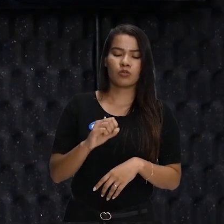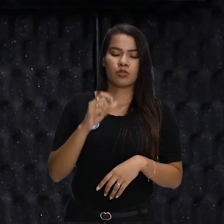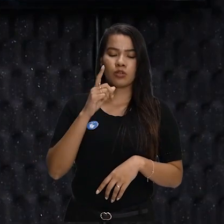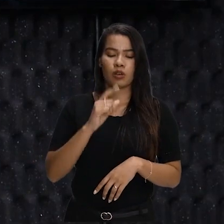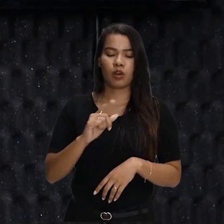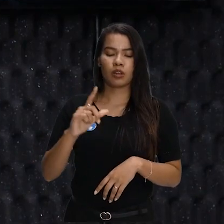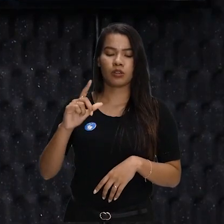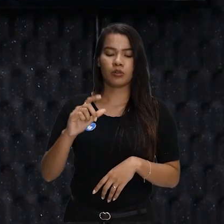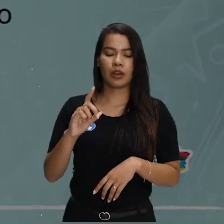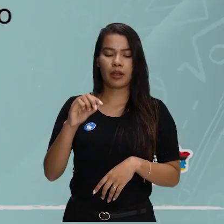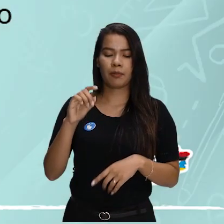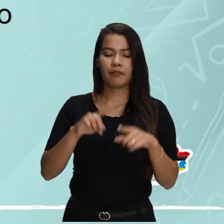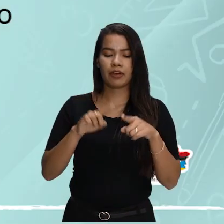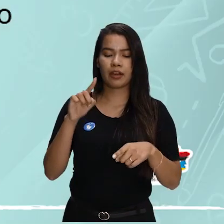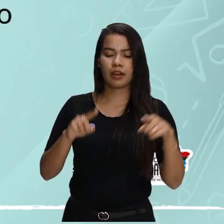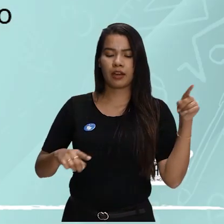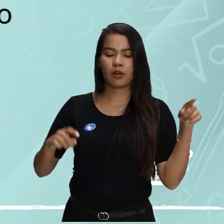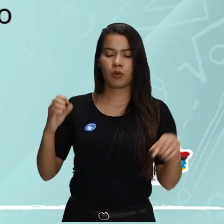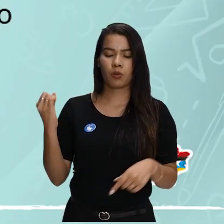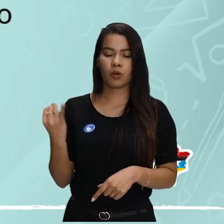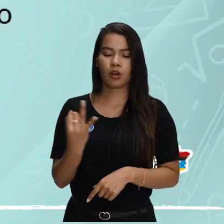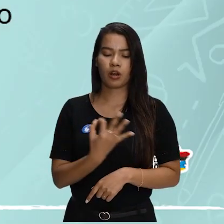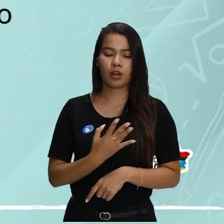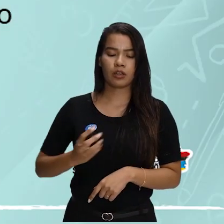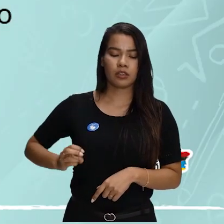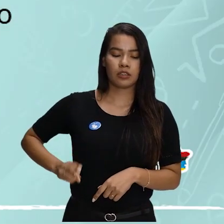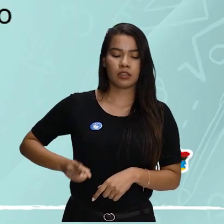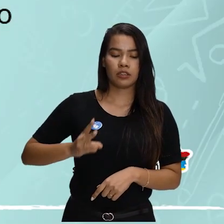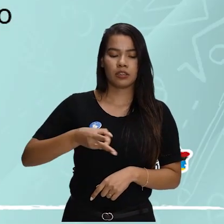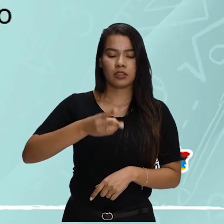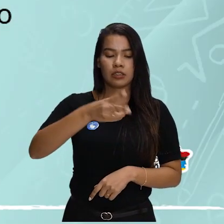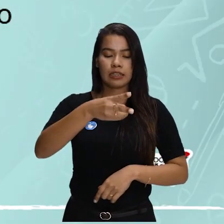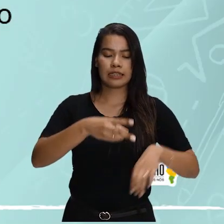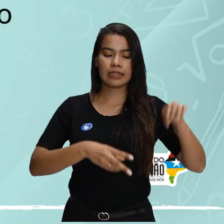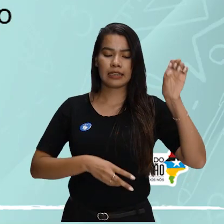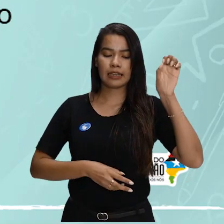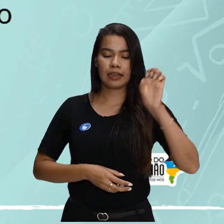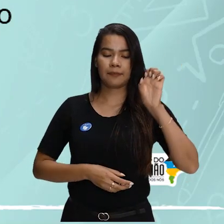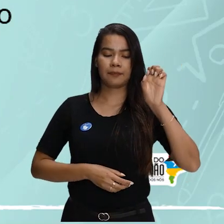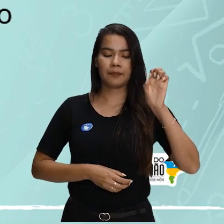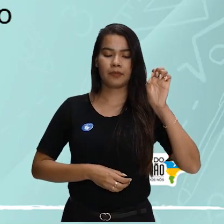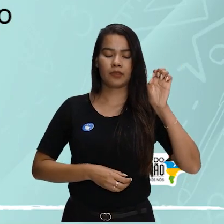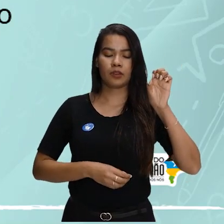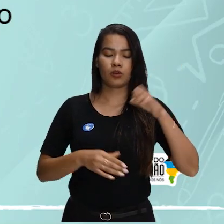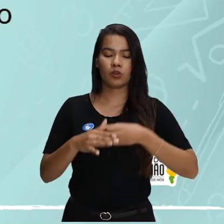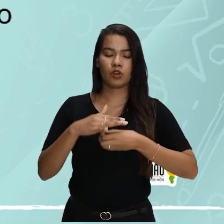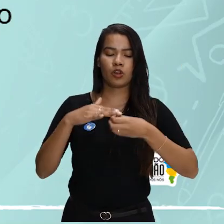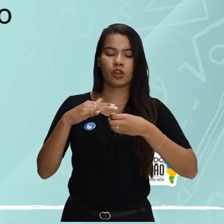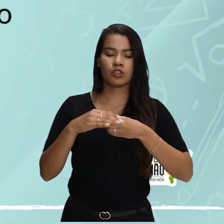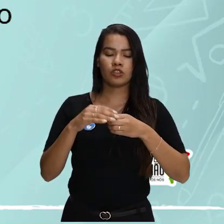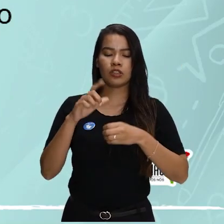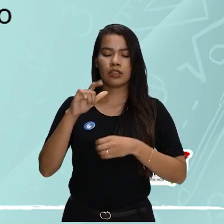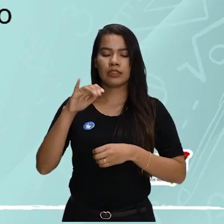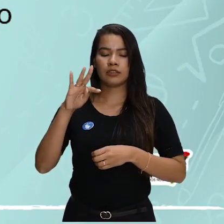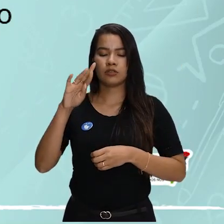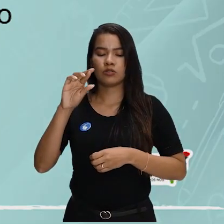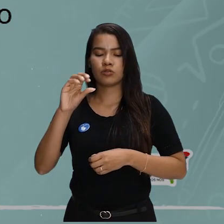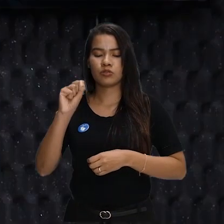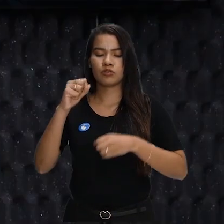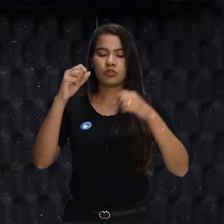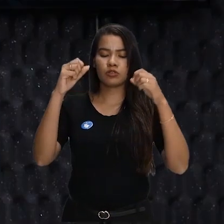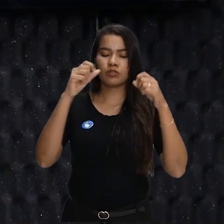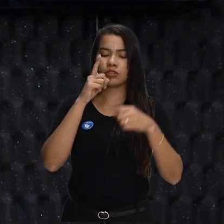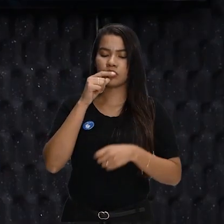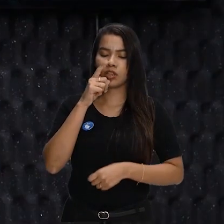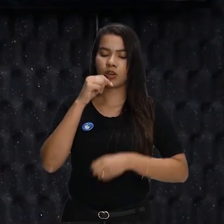a quantidade de litros de água gastos durante um banho é uma variável qualitativa. E